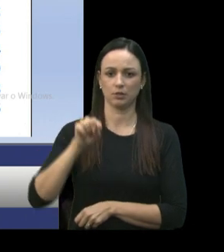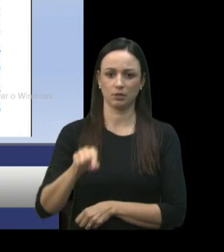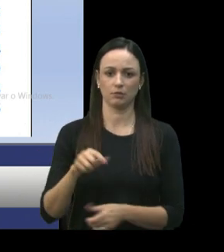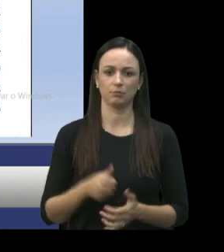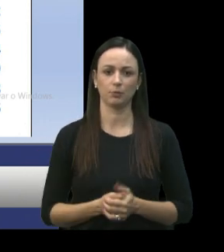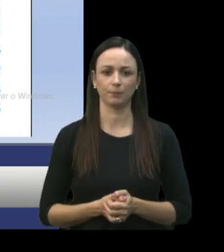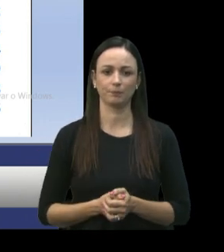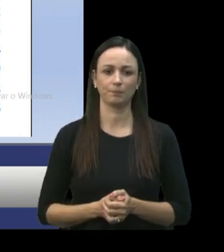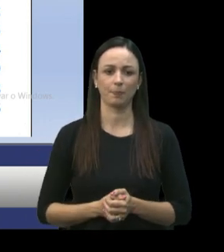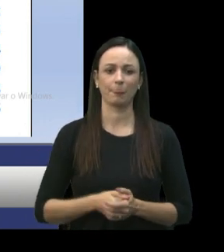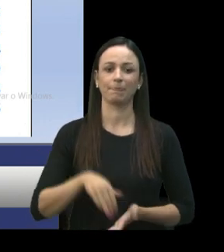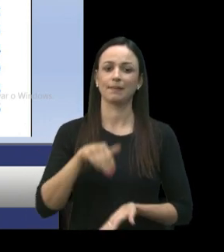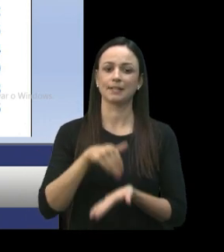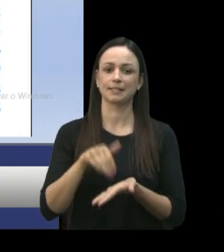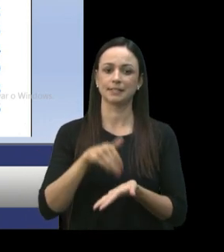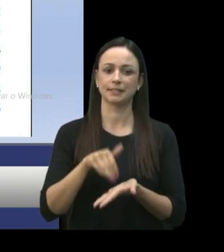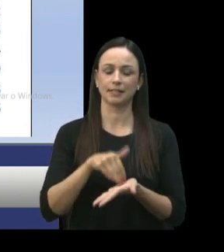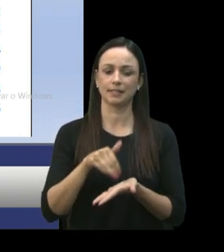R$9.489.000.